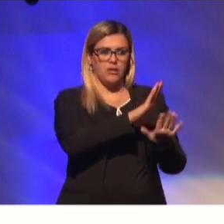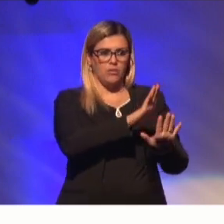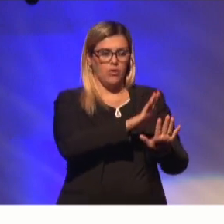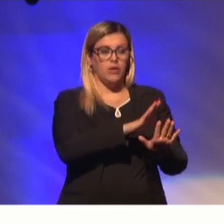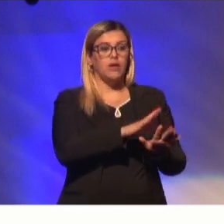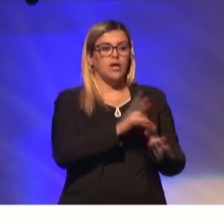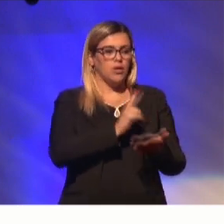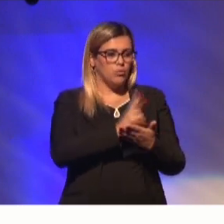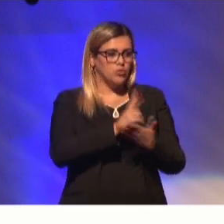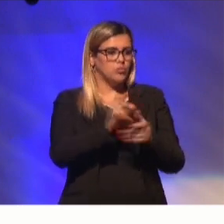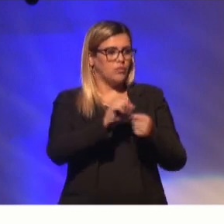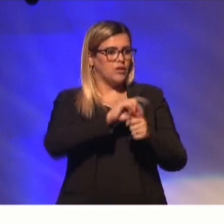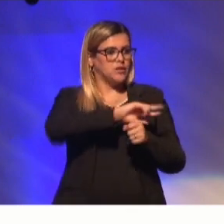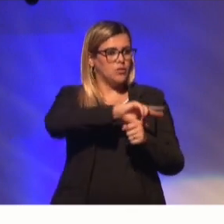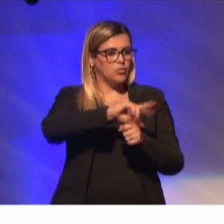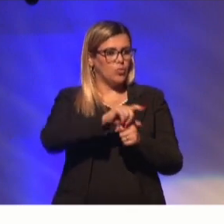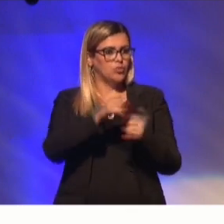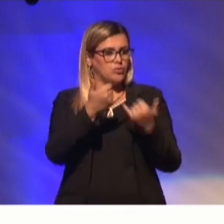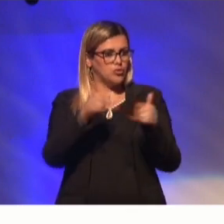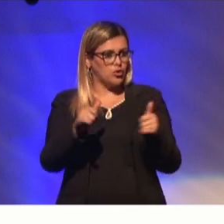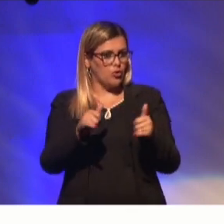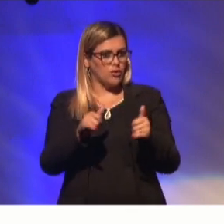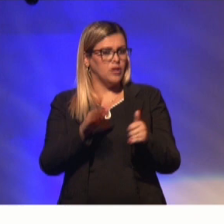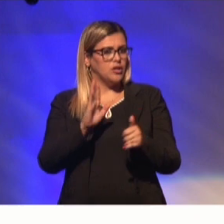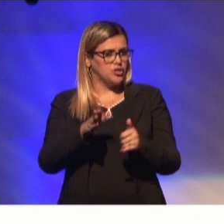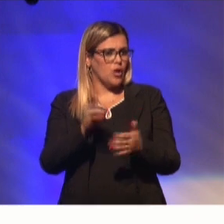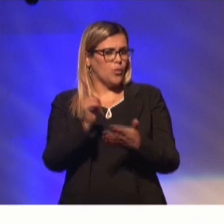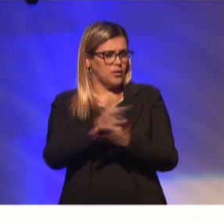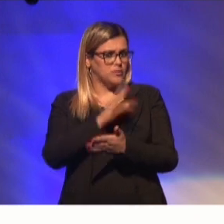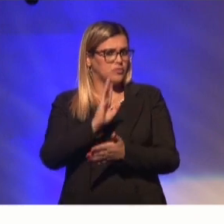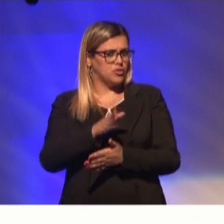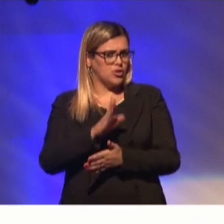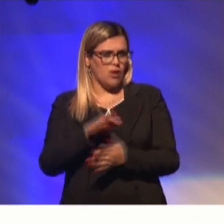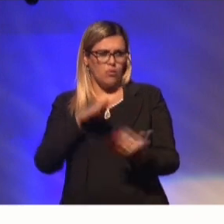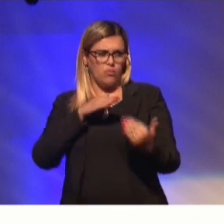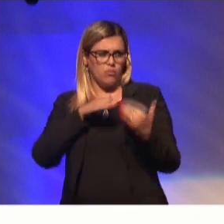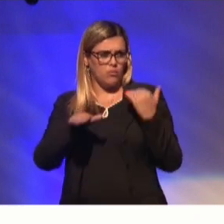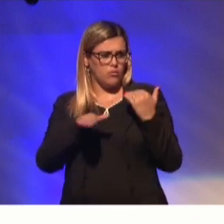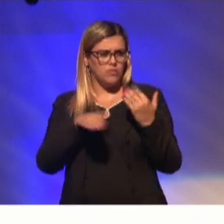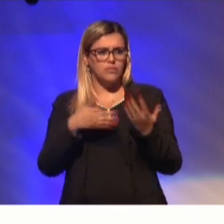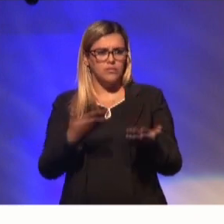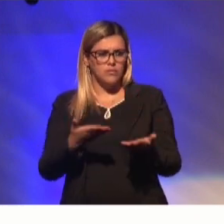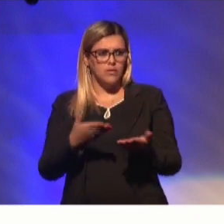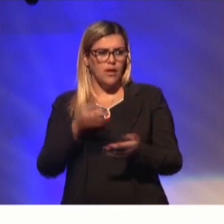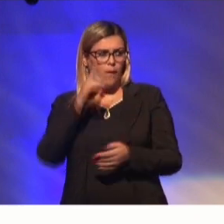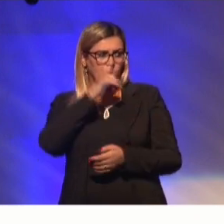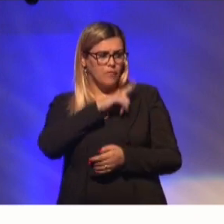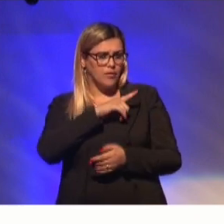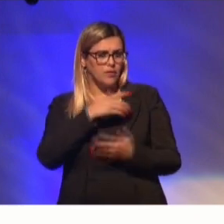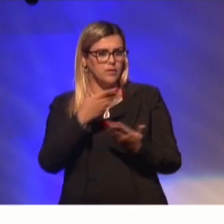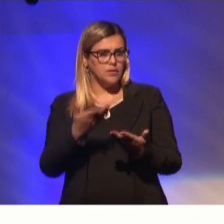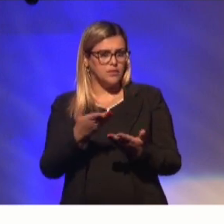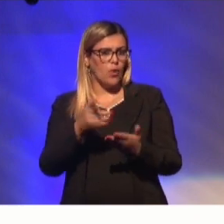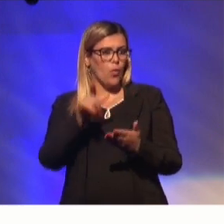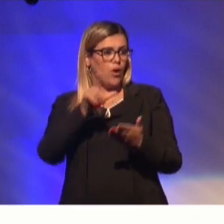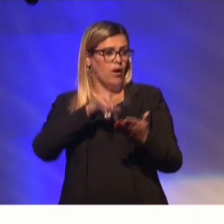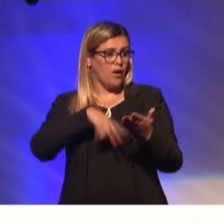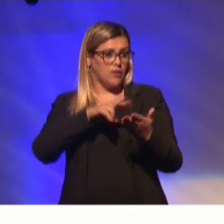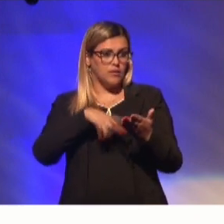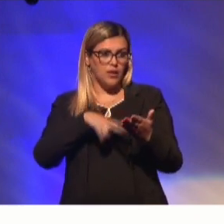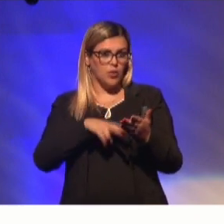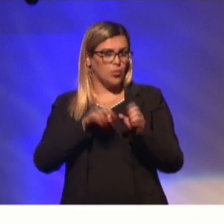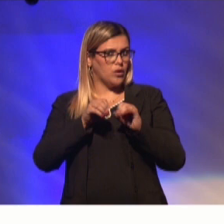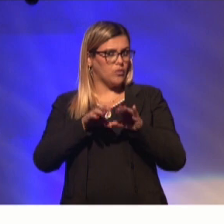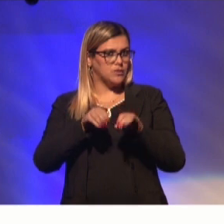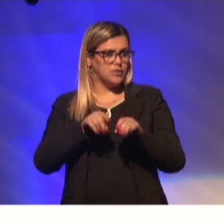para se fazer a terapia por ondas de choque. Já vi isso e isso eu não concordo, e é uma falha. E a literatura não traz